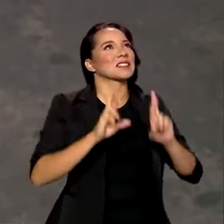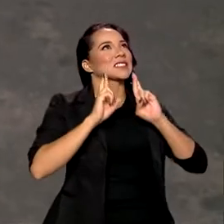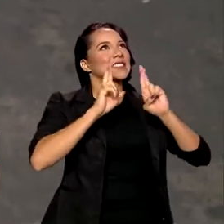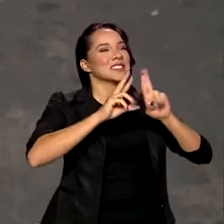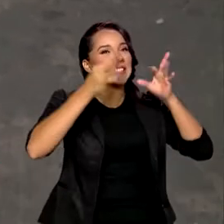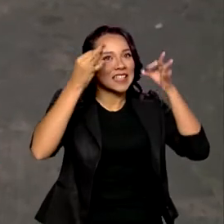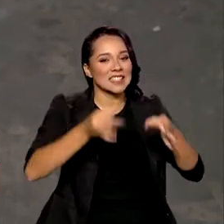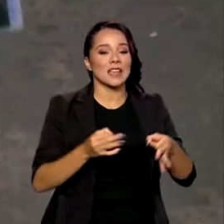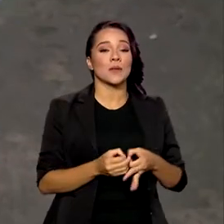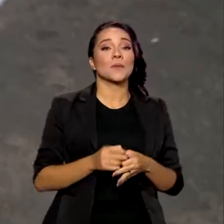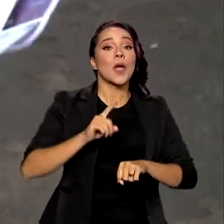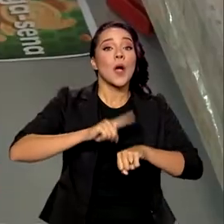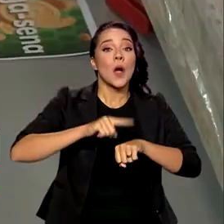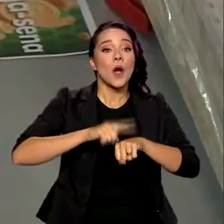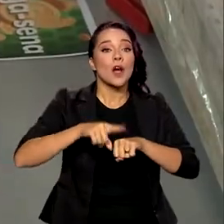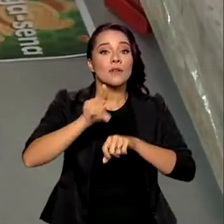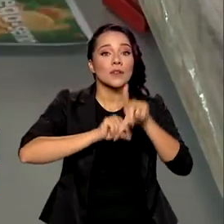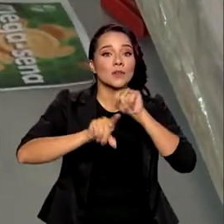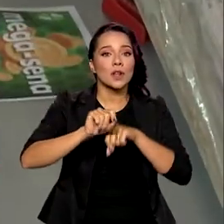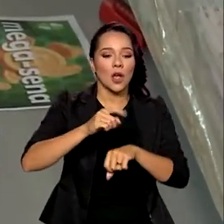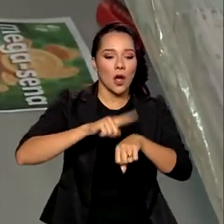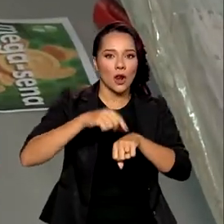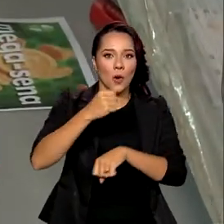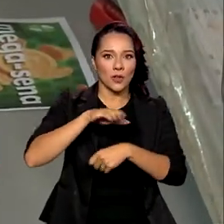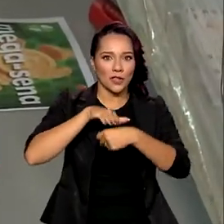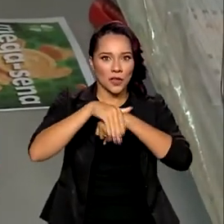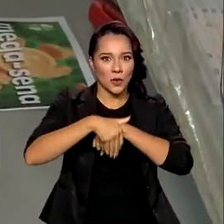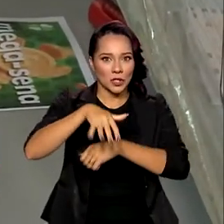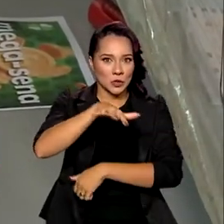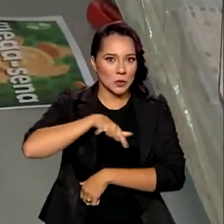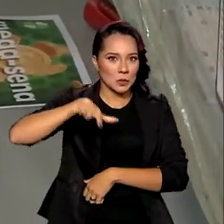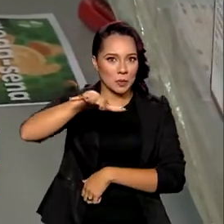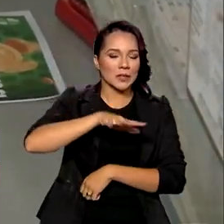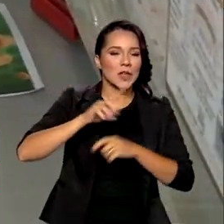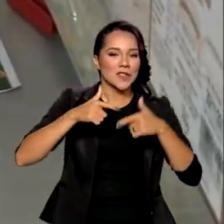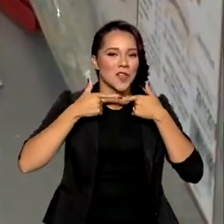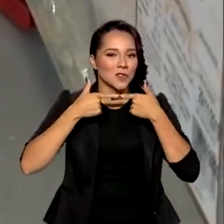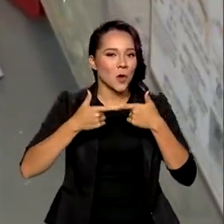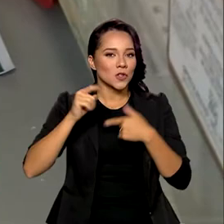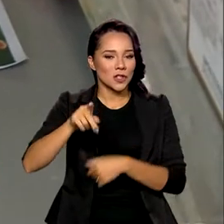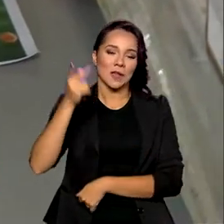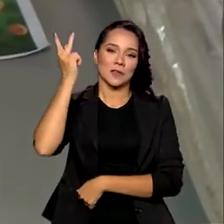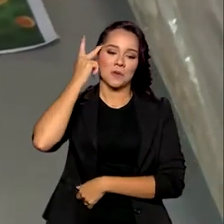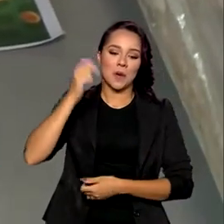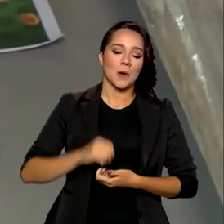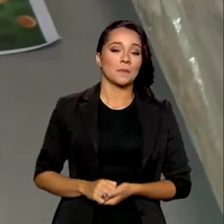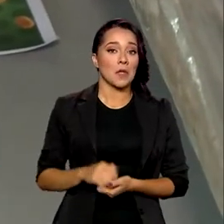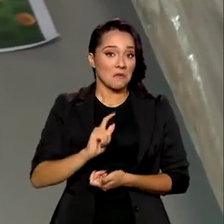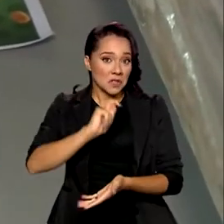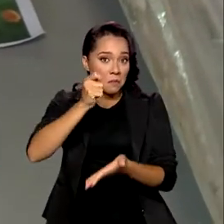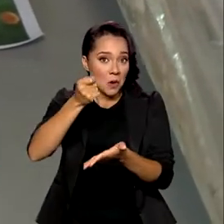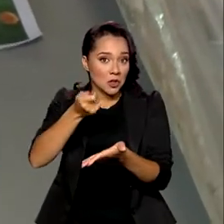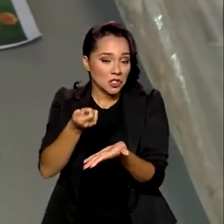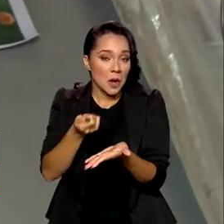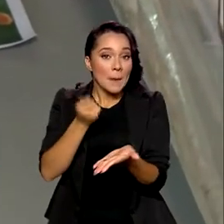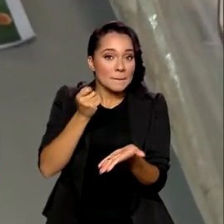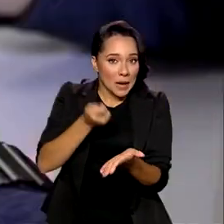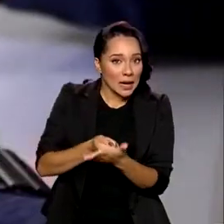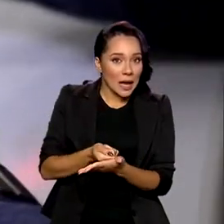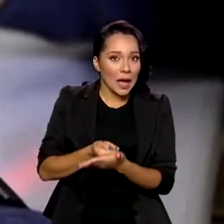O sorteio vai ser realizado a partir das 8 da noite no Espaço da Sorte, em São Paulo. As apostas podem ser feitas até às